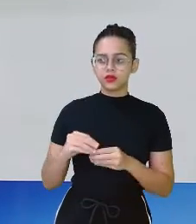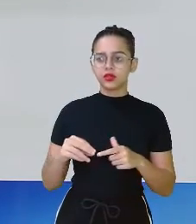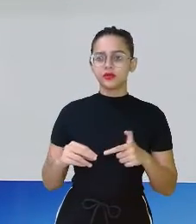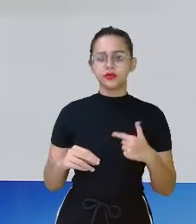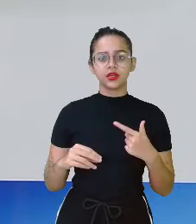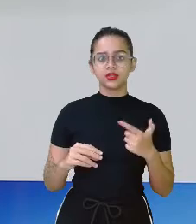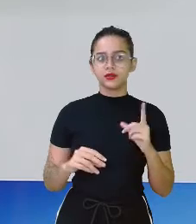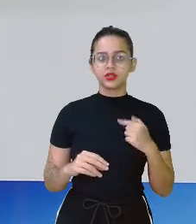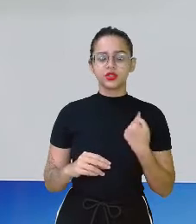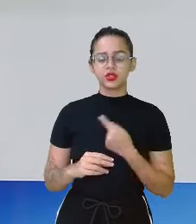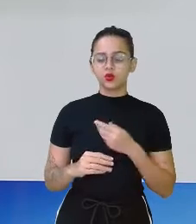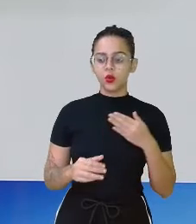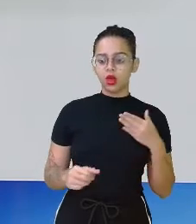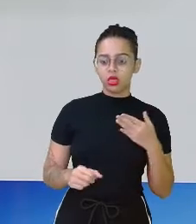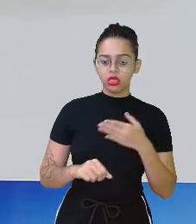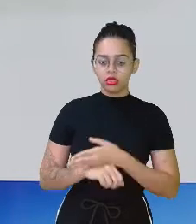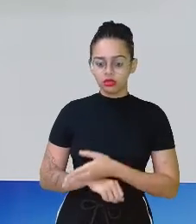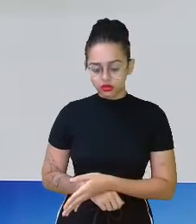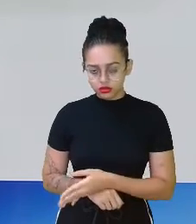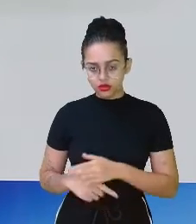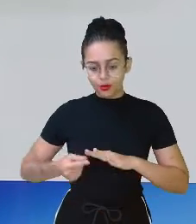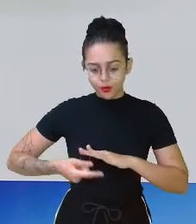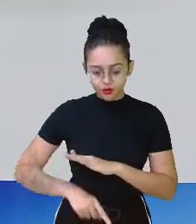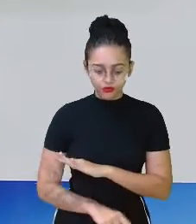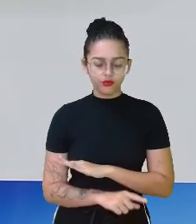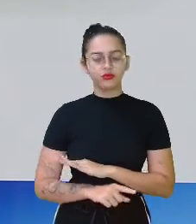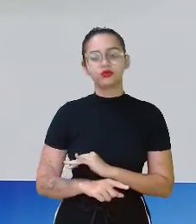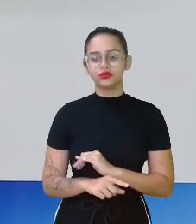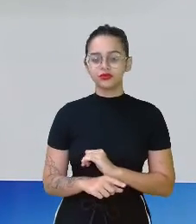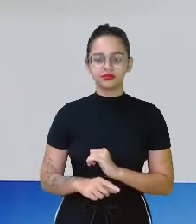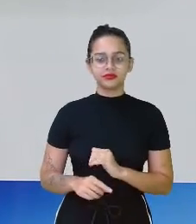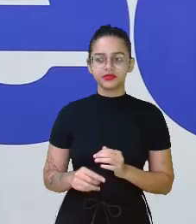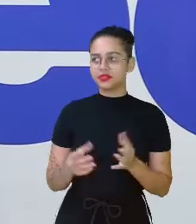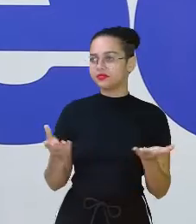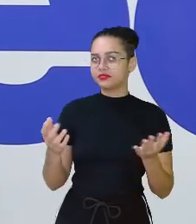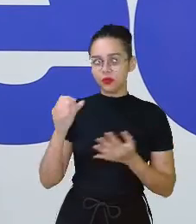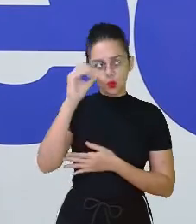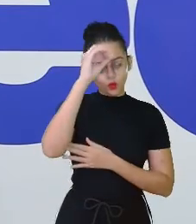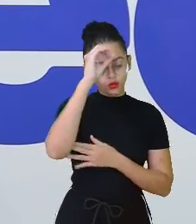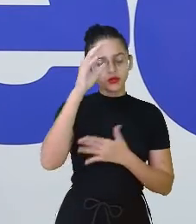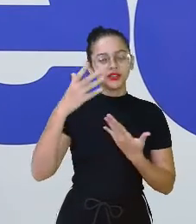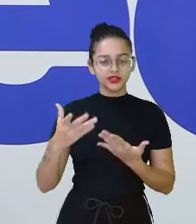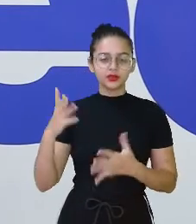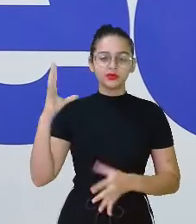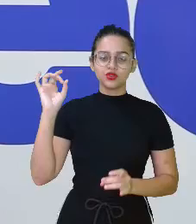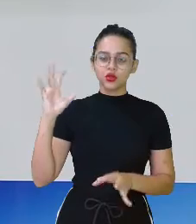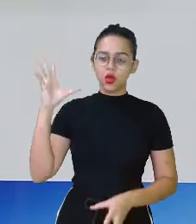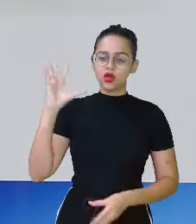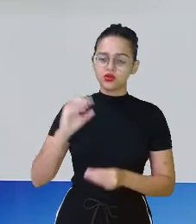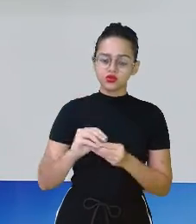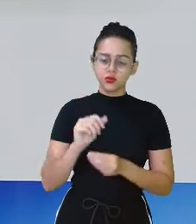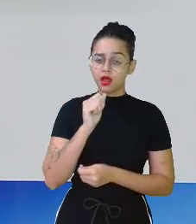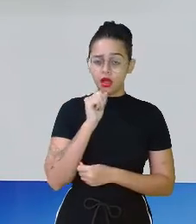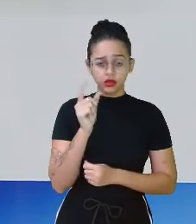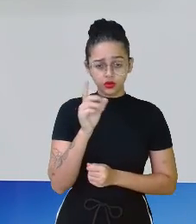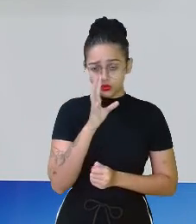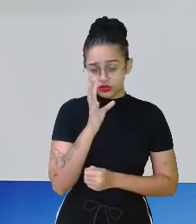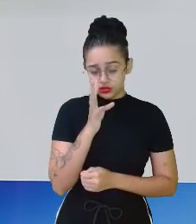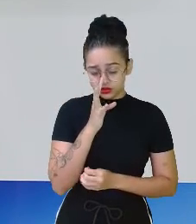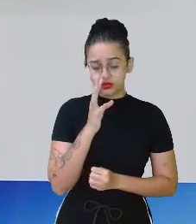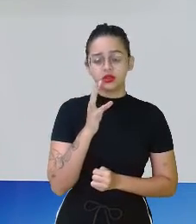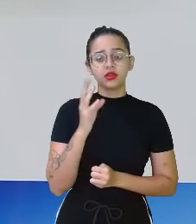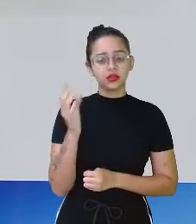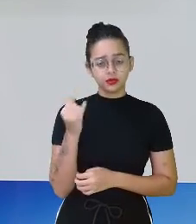entrar assim, não cair de paraquedas, né? Exato. no assunto. Então, quem não assistiu, é